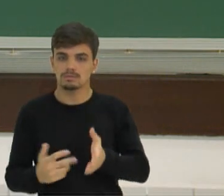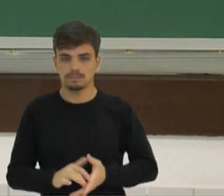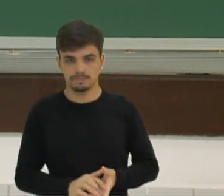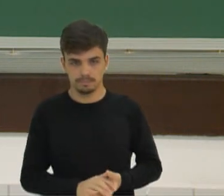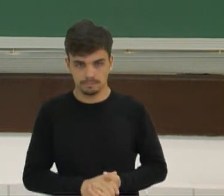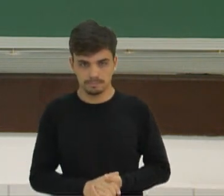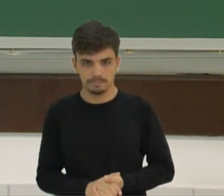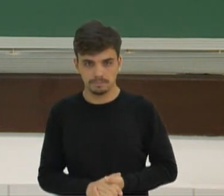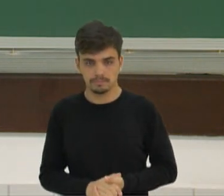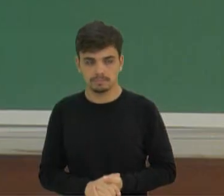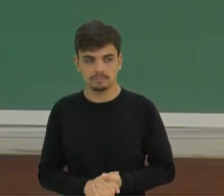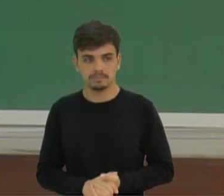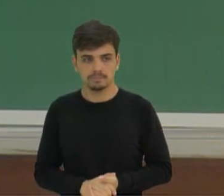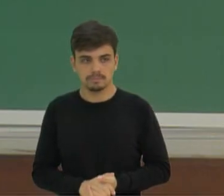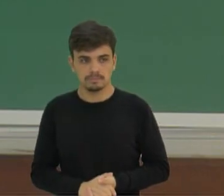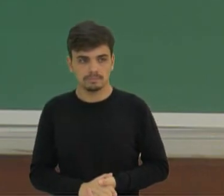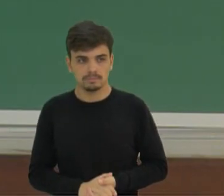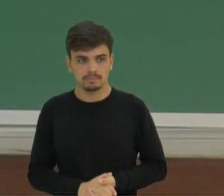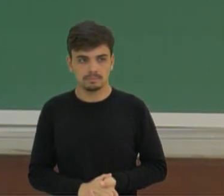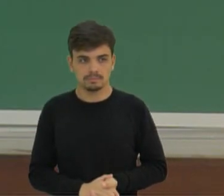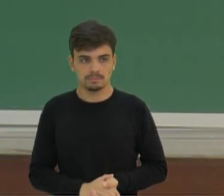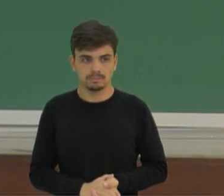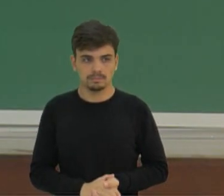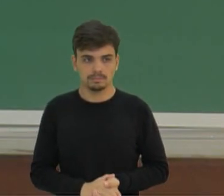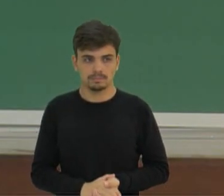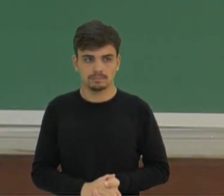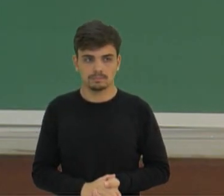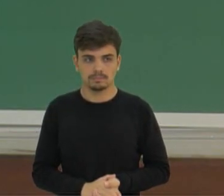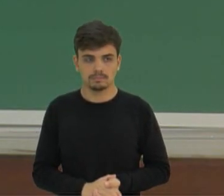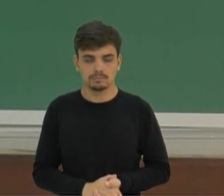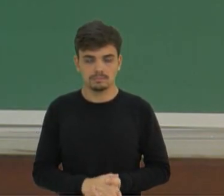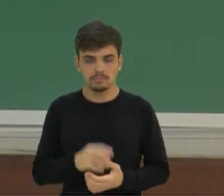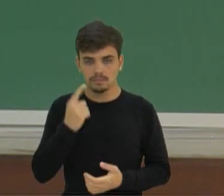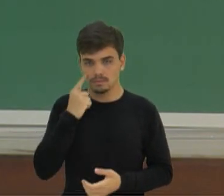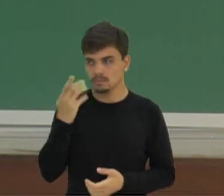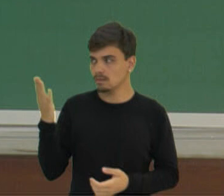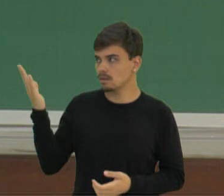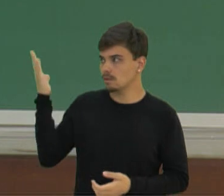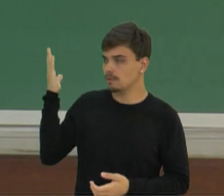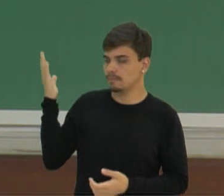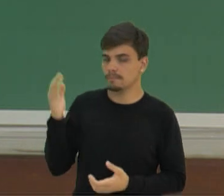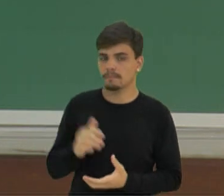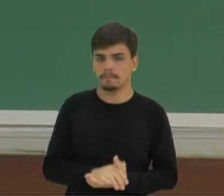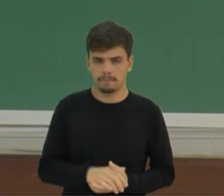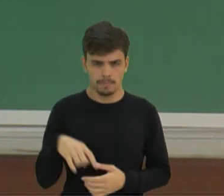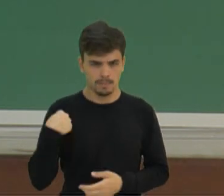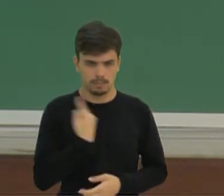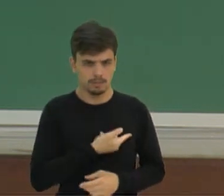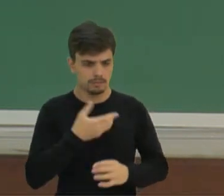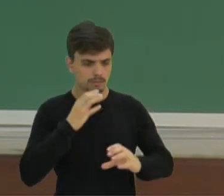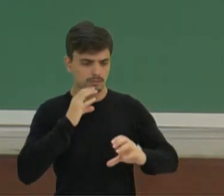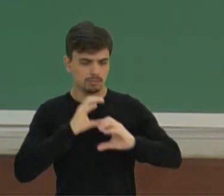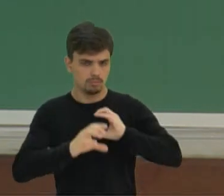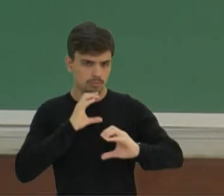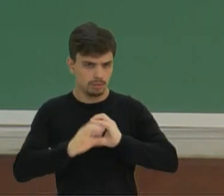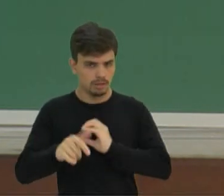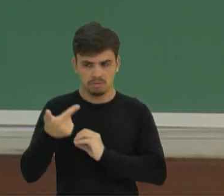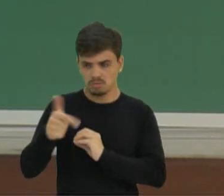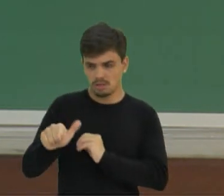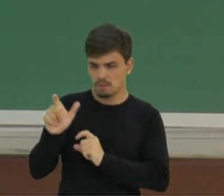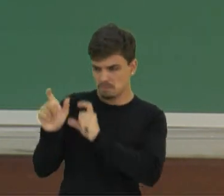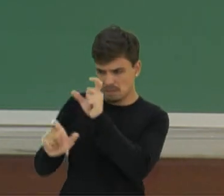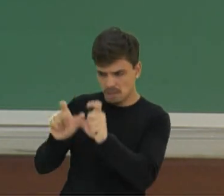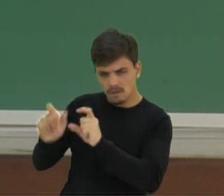bem. Nos comunicamos sem palavras? Mira as imagens. Então, nós nos comunicamos sem palavras? Observe